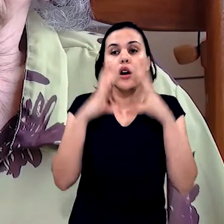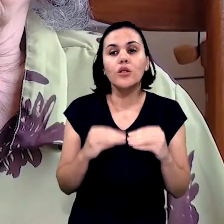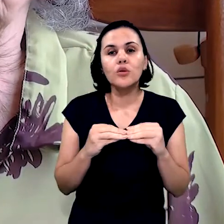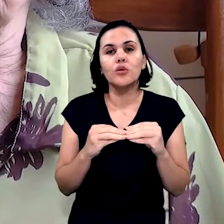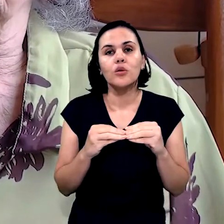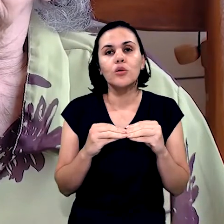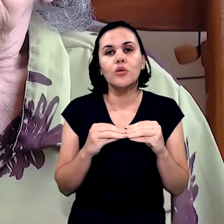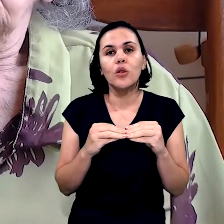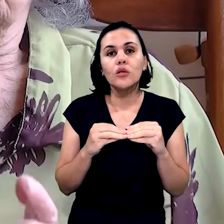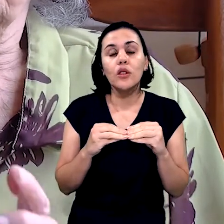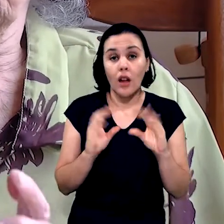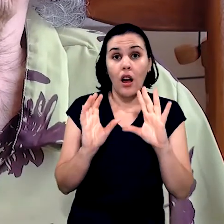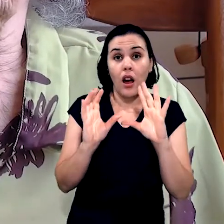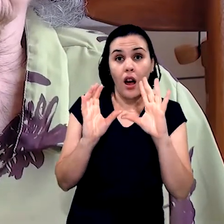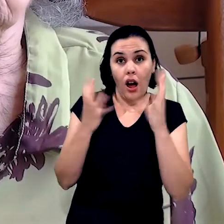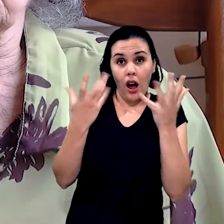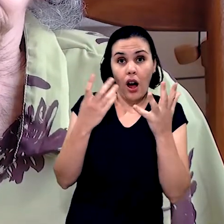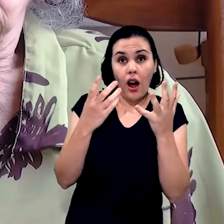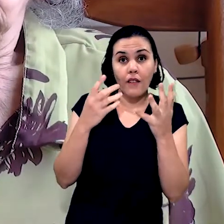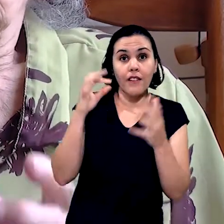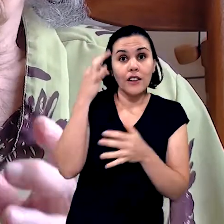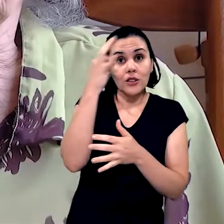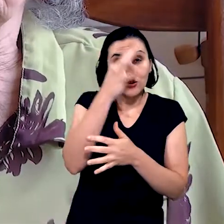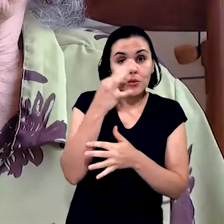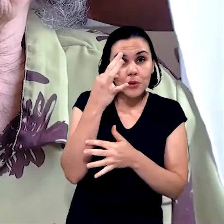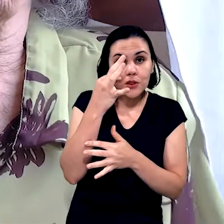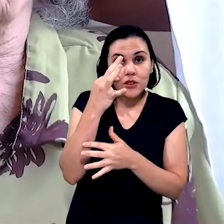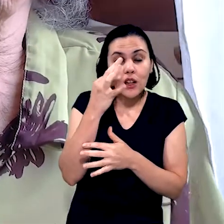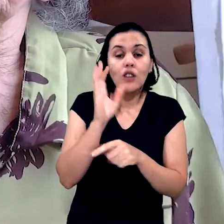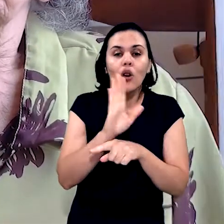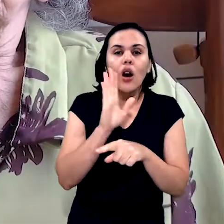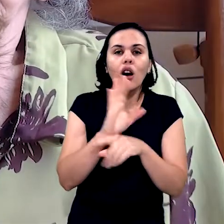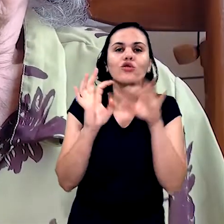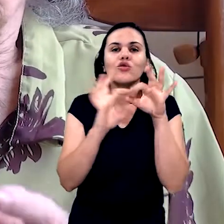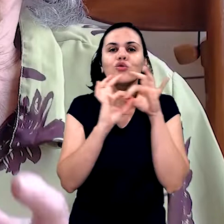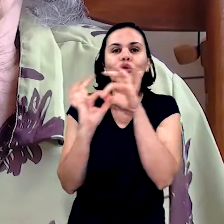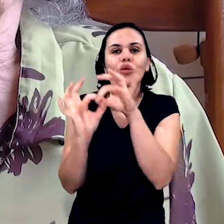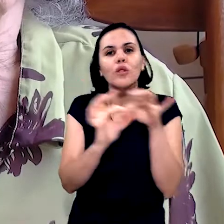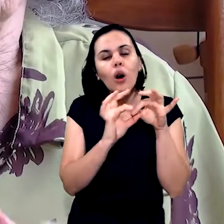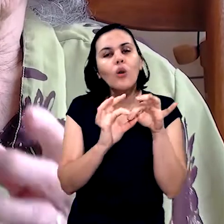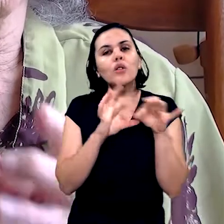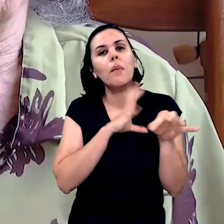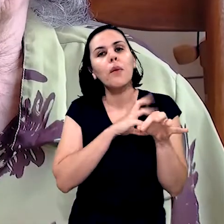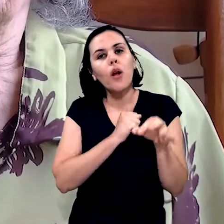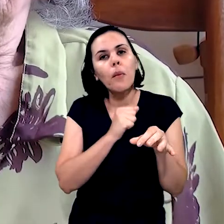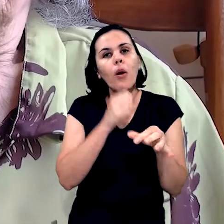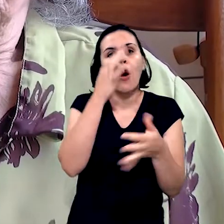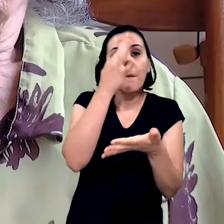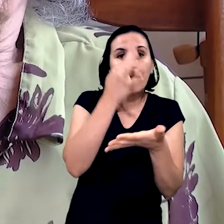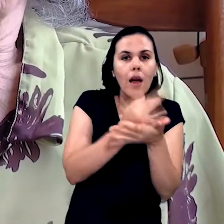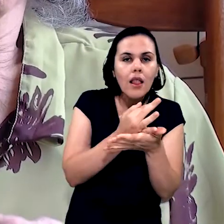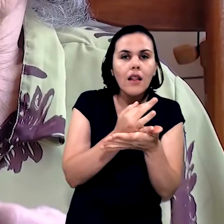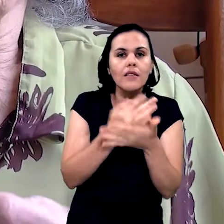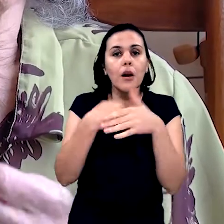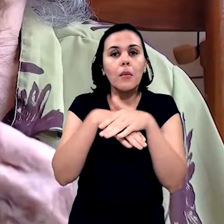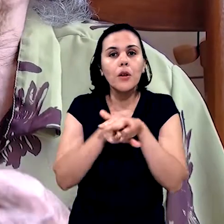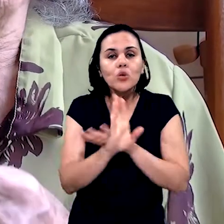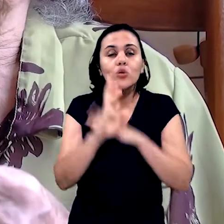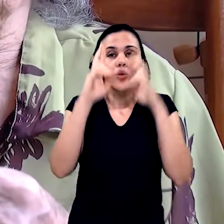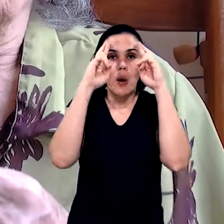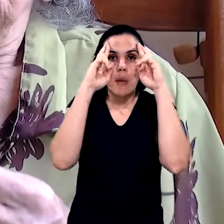em resumo, é isso. O Espírito Santo une as pessoas pelo amor, pela fé,